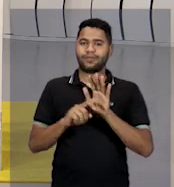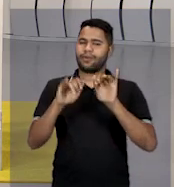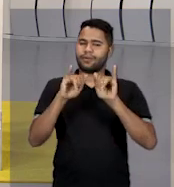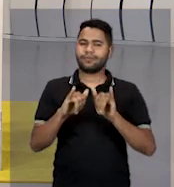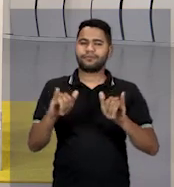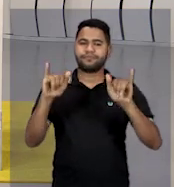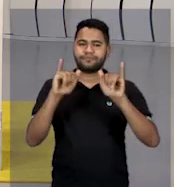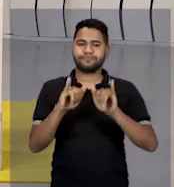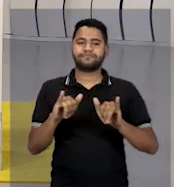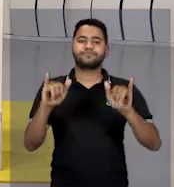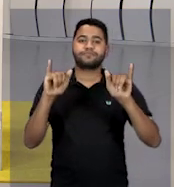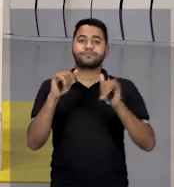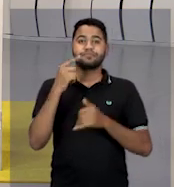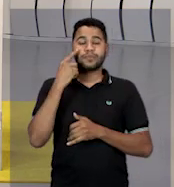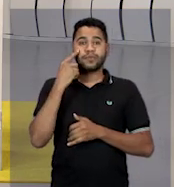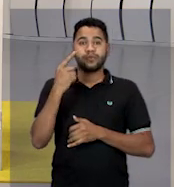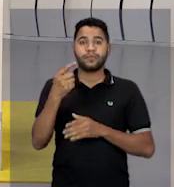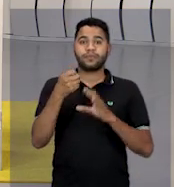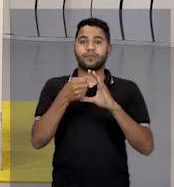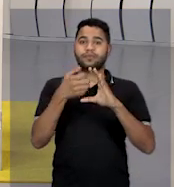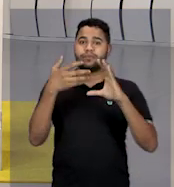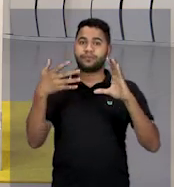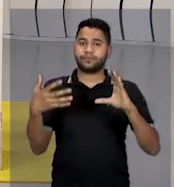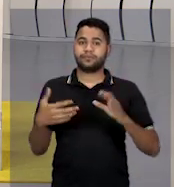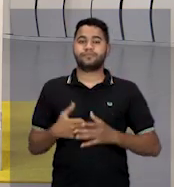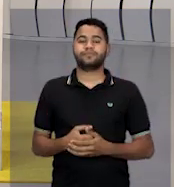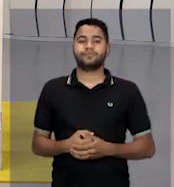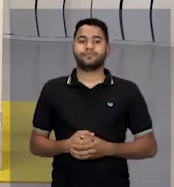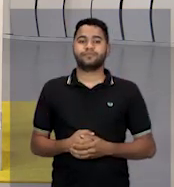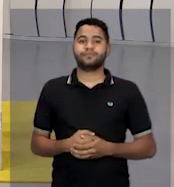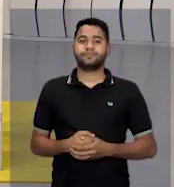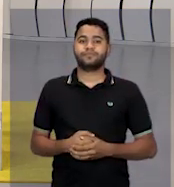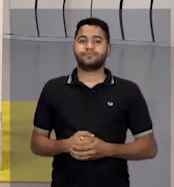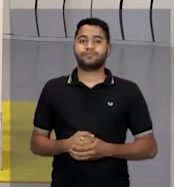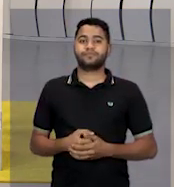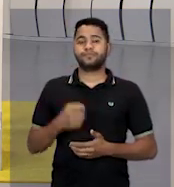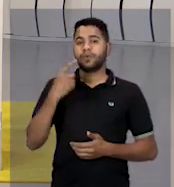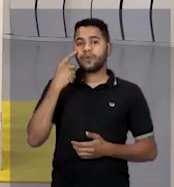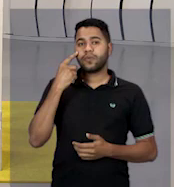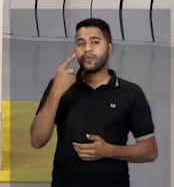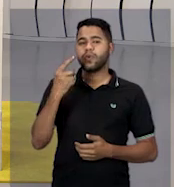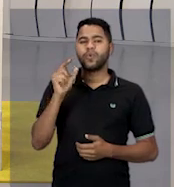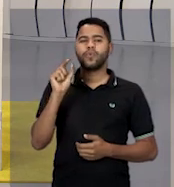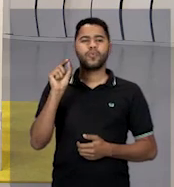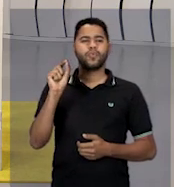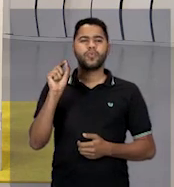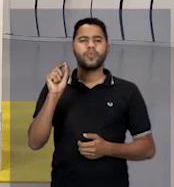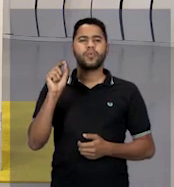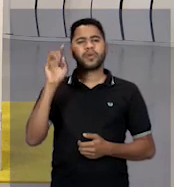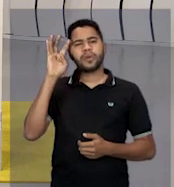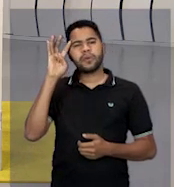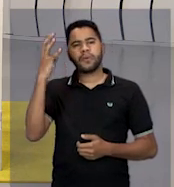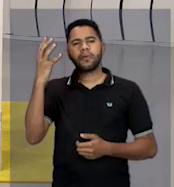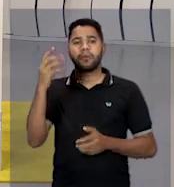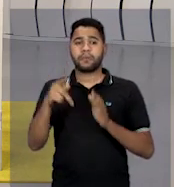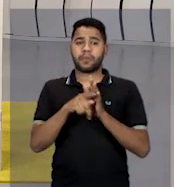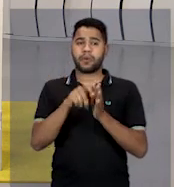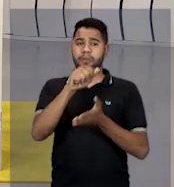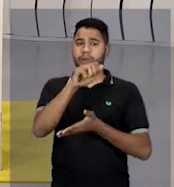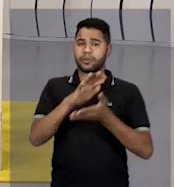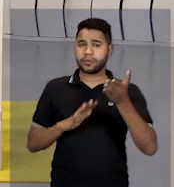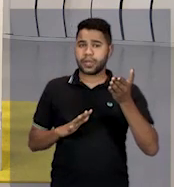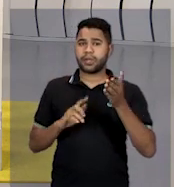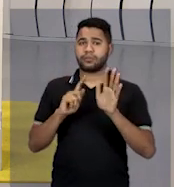notícia. Vamos ver as características, tá? Vamos ver aí, vamos resolver algumas atividades sobre